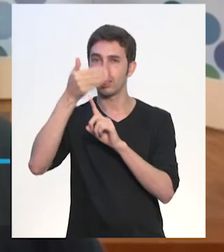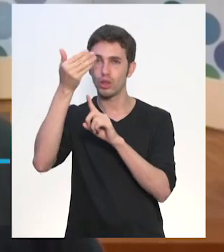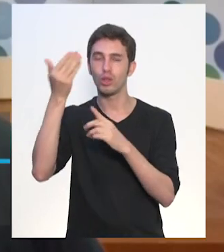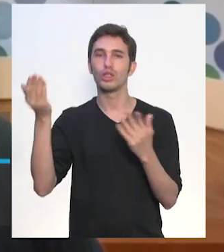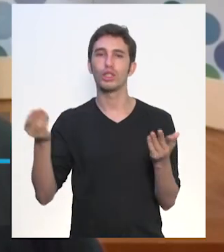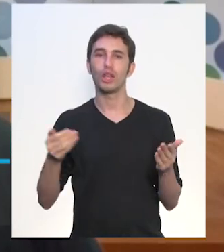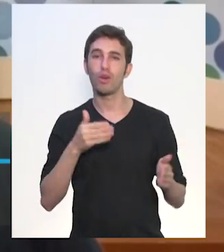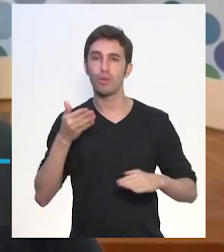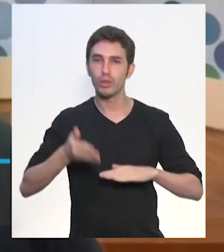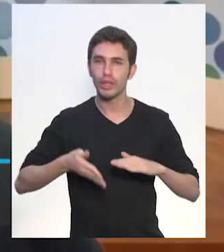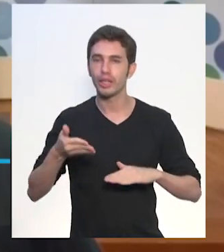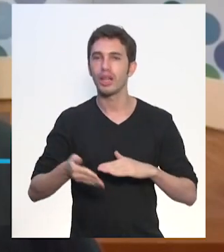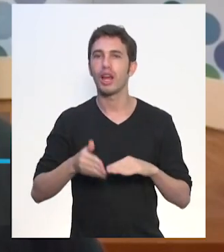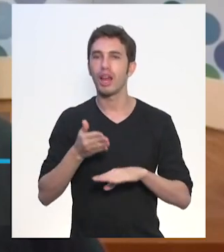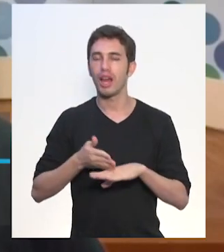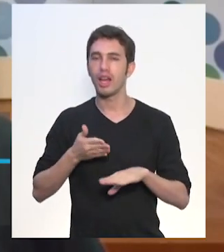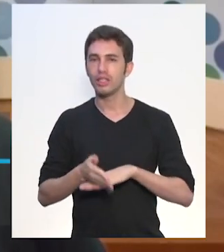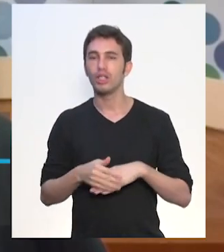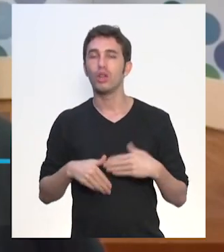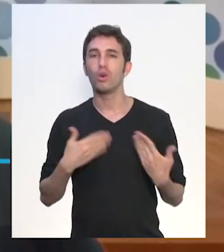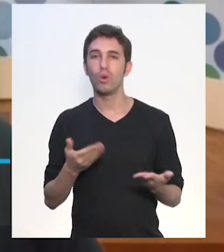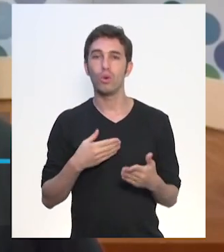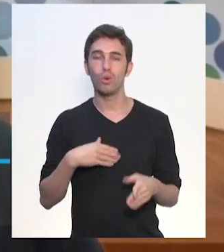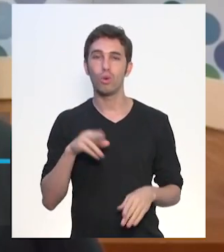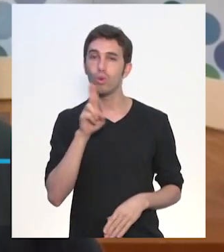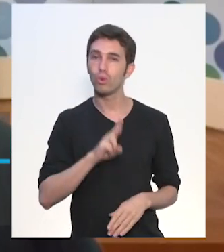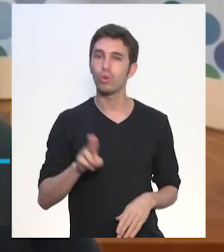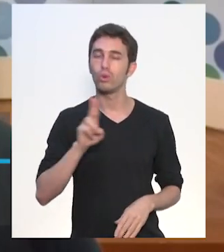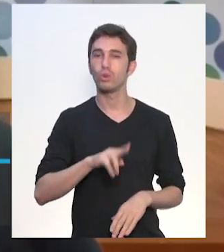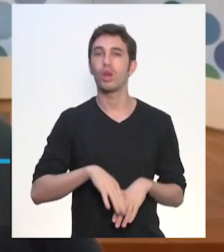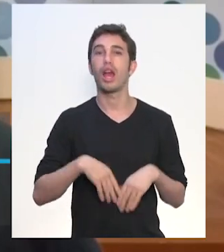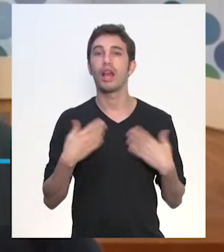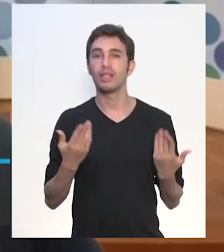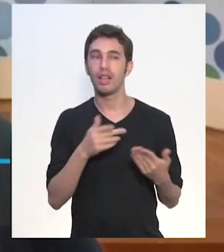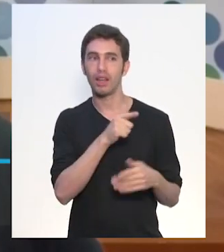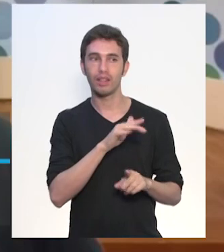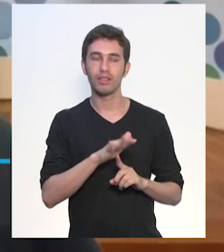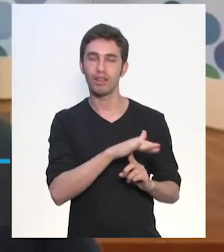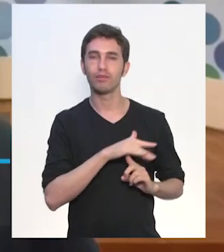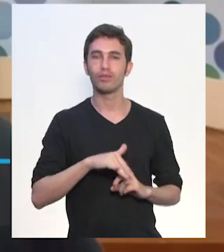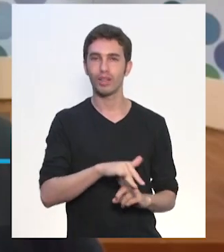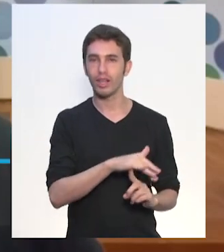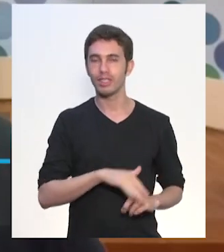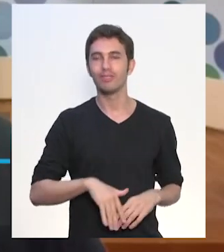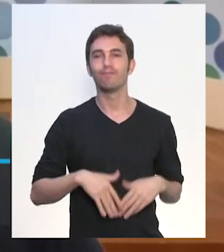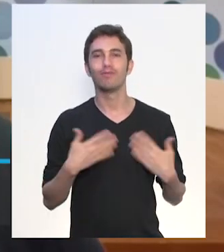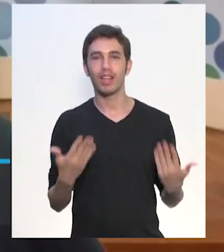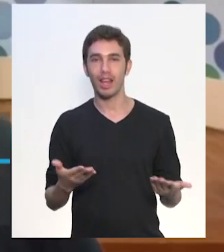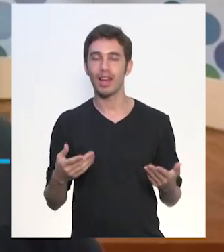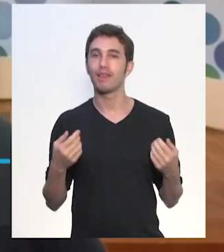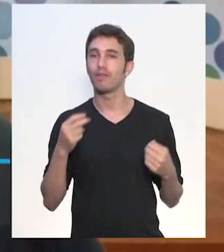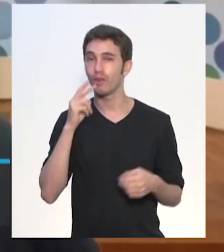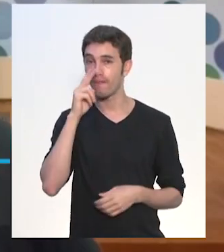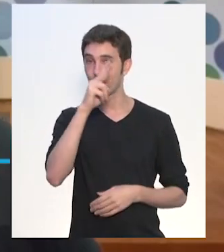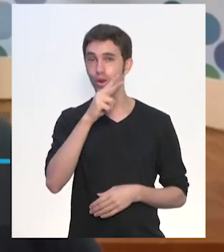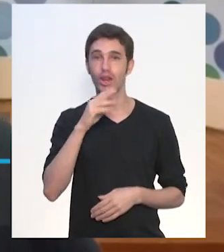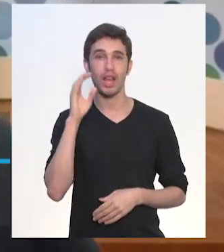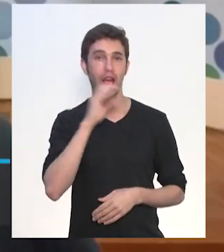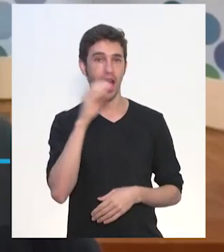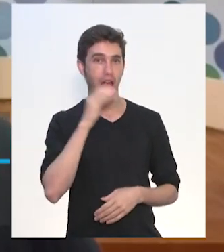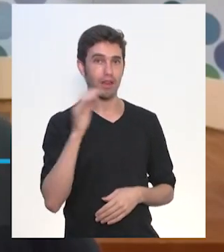a modernidade e com o consumo, né, a utilização aí da natureza, ela foi muito forte, acelerada